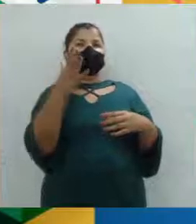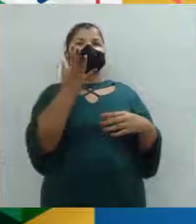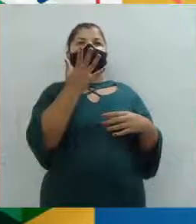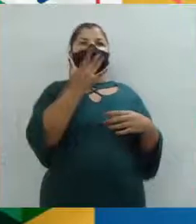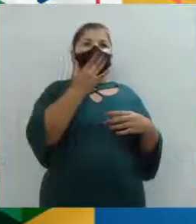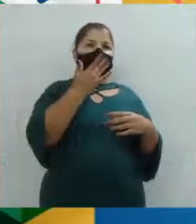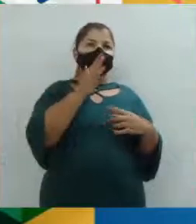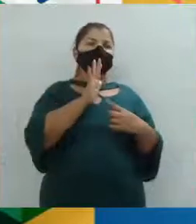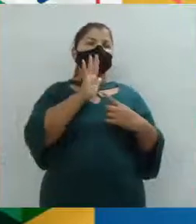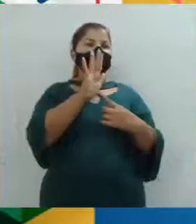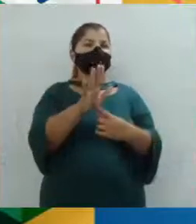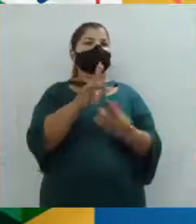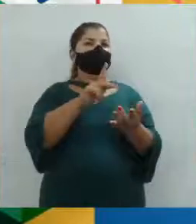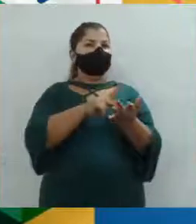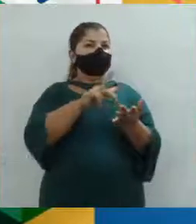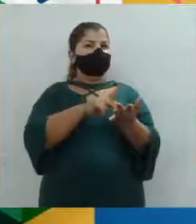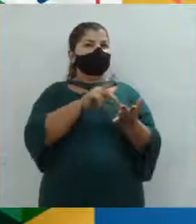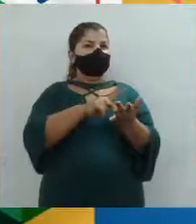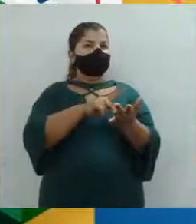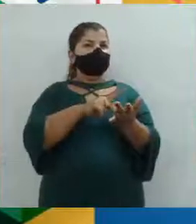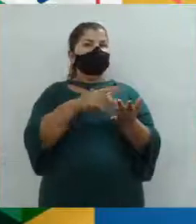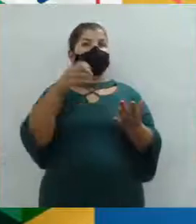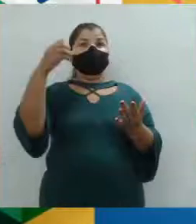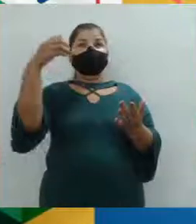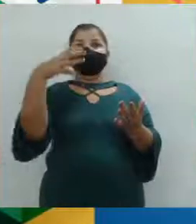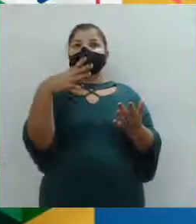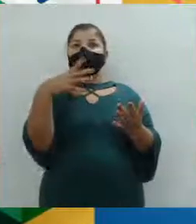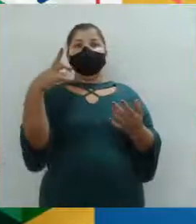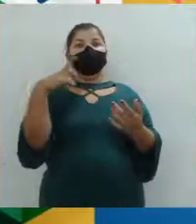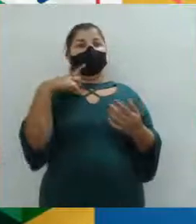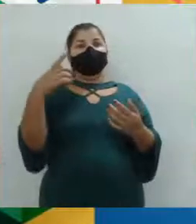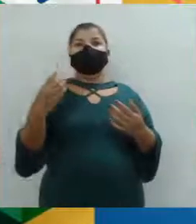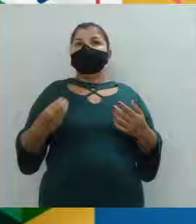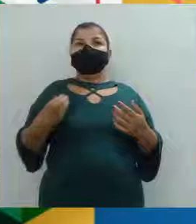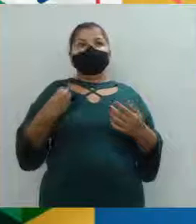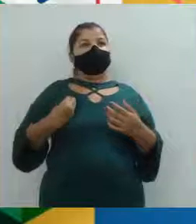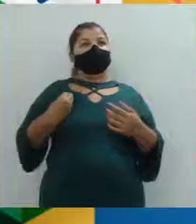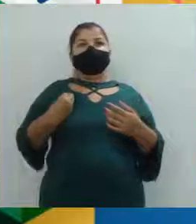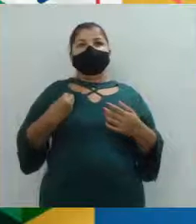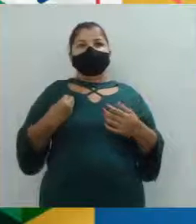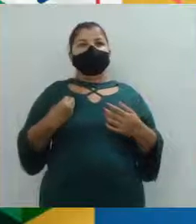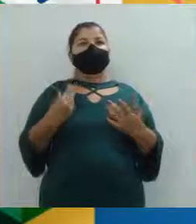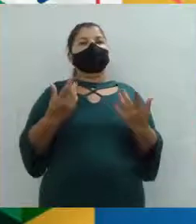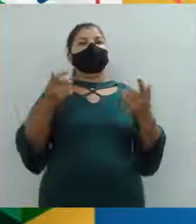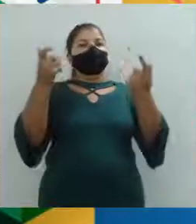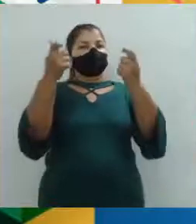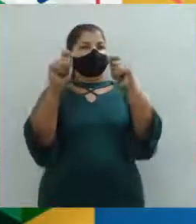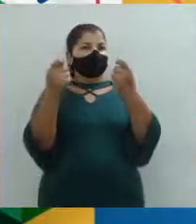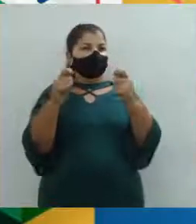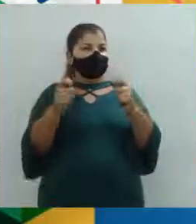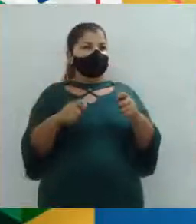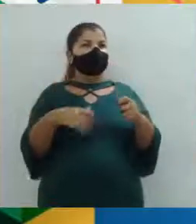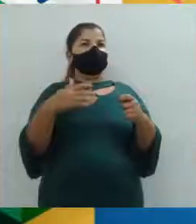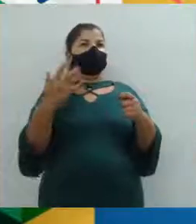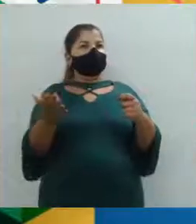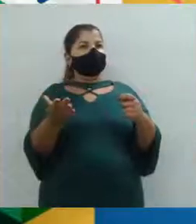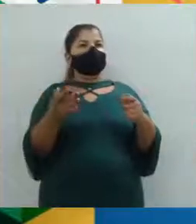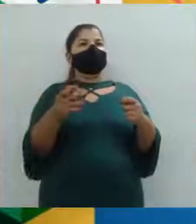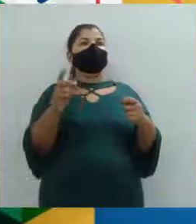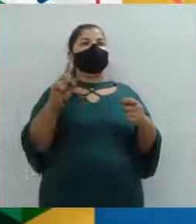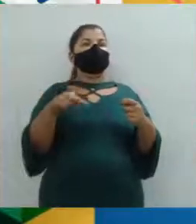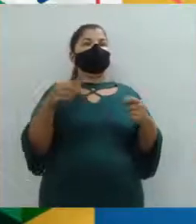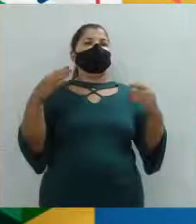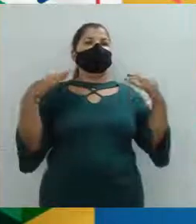representação da realidade. Então a luz, ela é presente na obra de arte que a gente está vendo agora, que é o